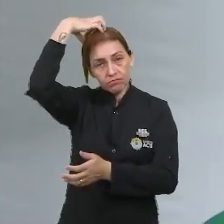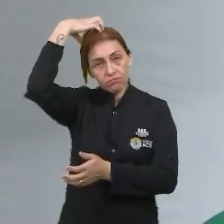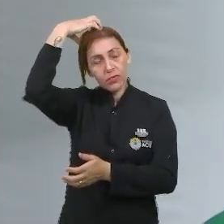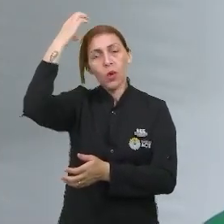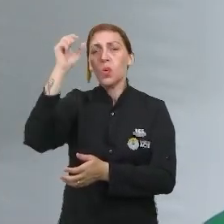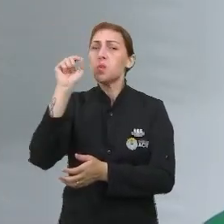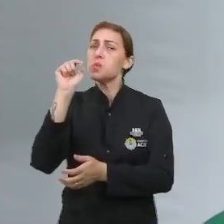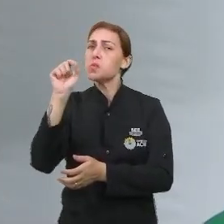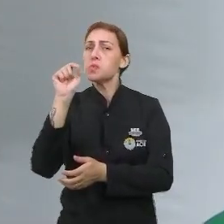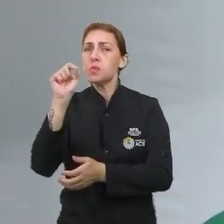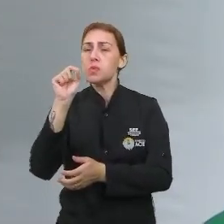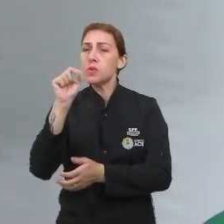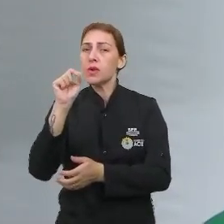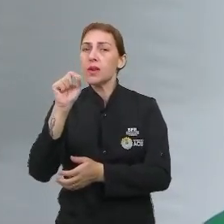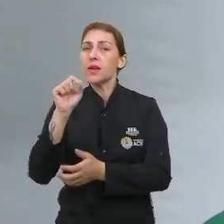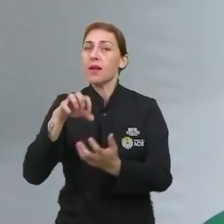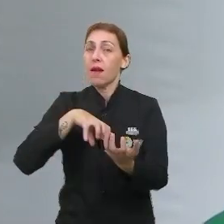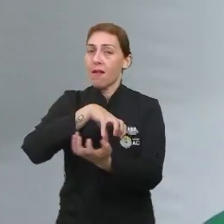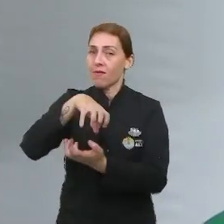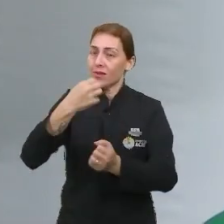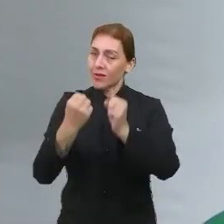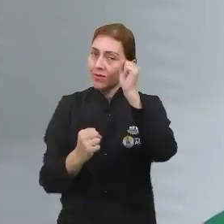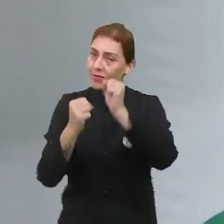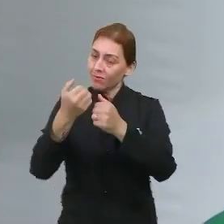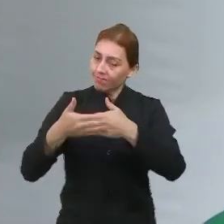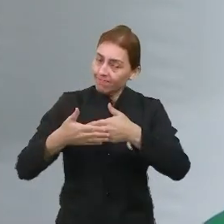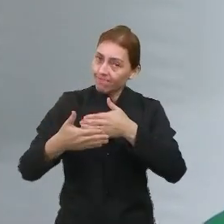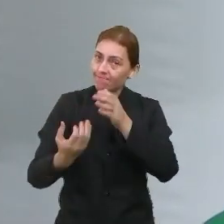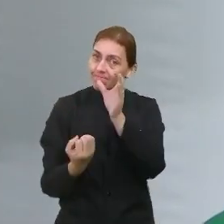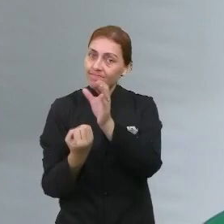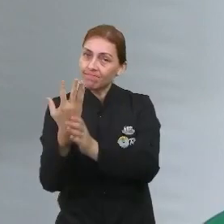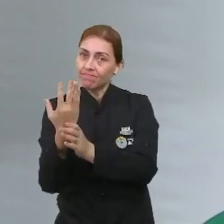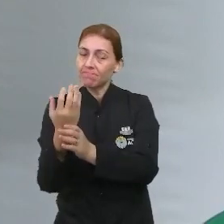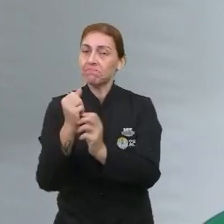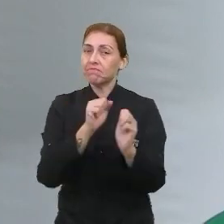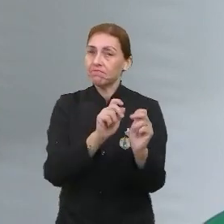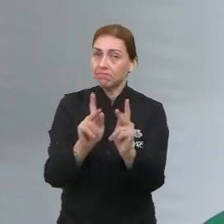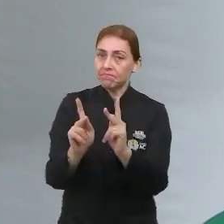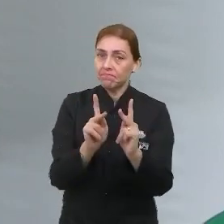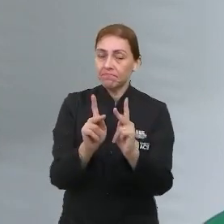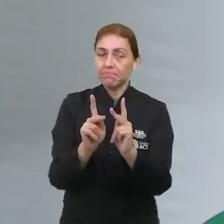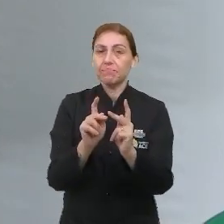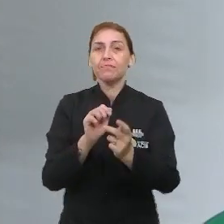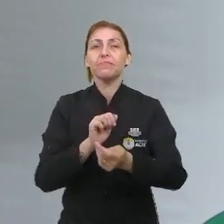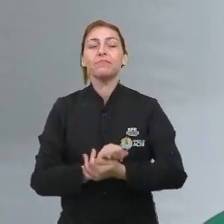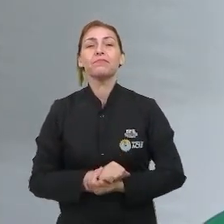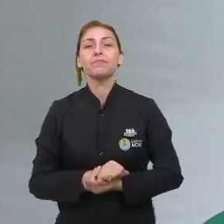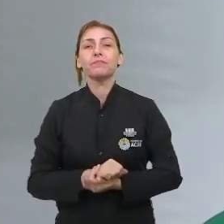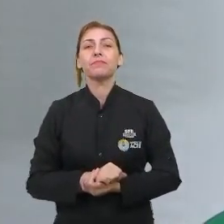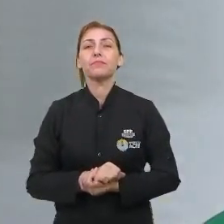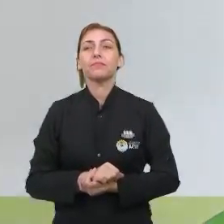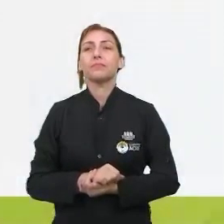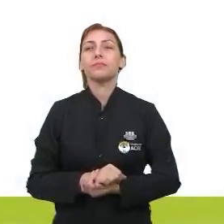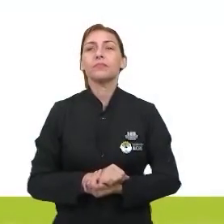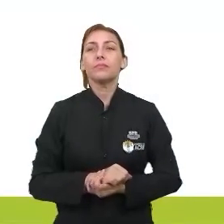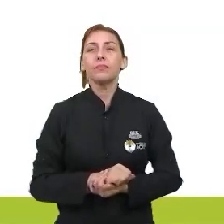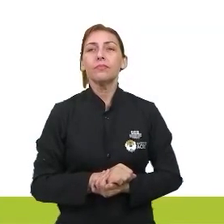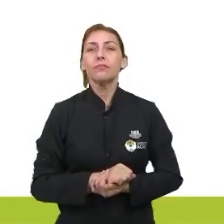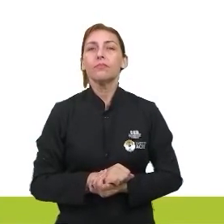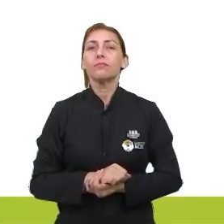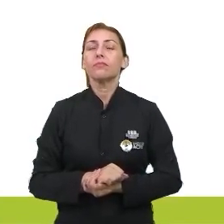fruto do quê? Da Revolução Industrial. Beleza, pessoal? Tranquilo? Vamos em frente.